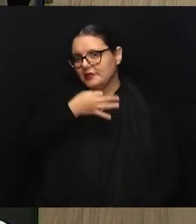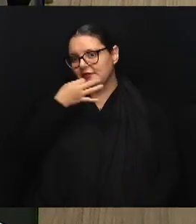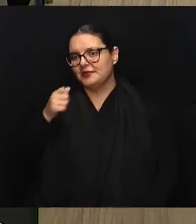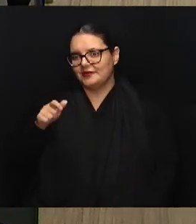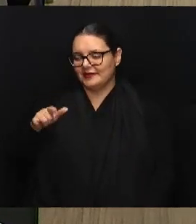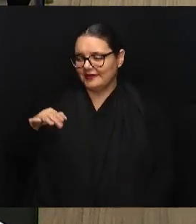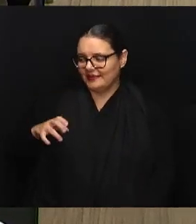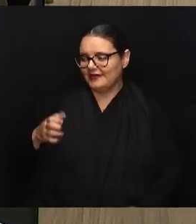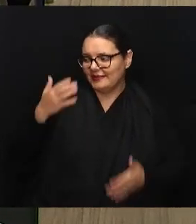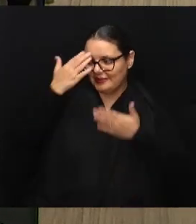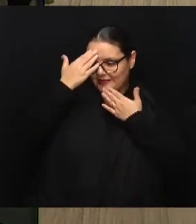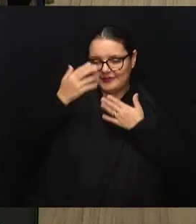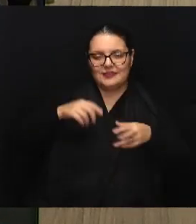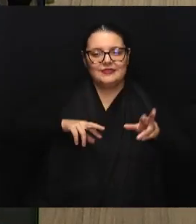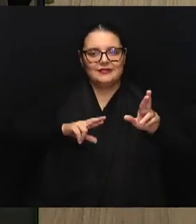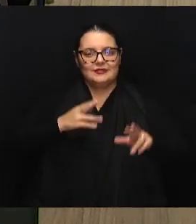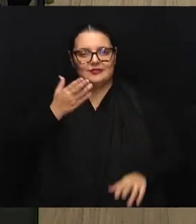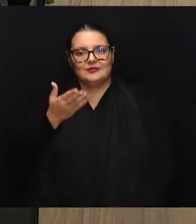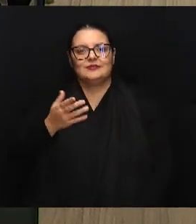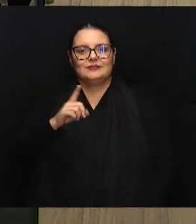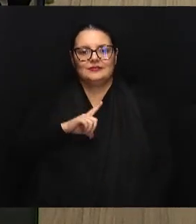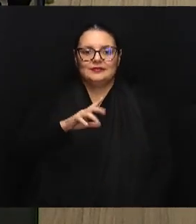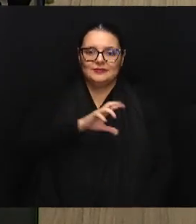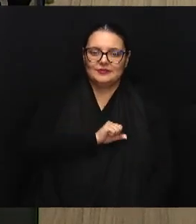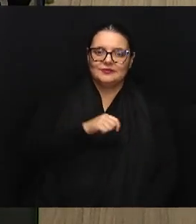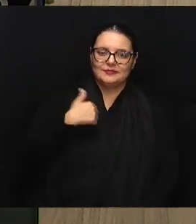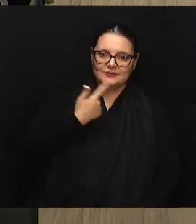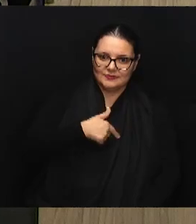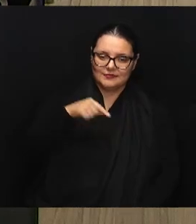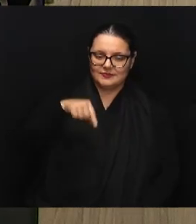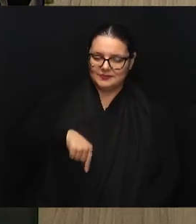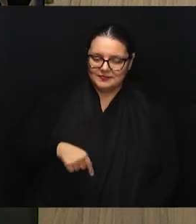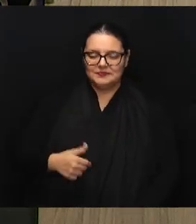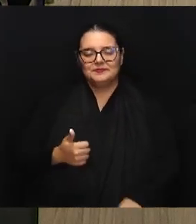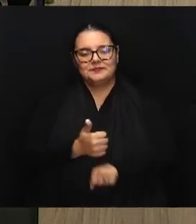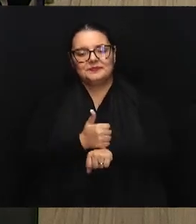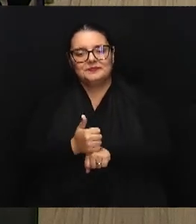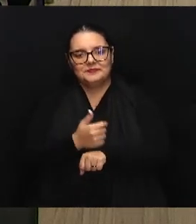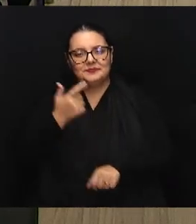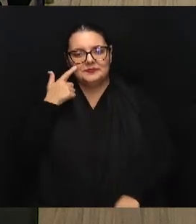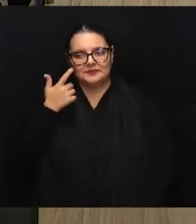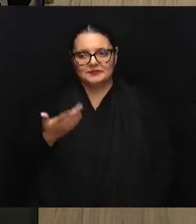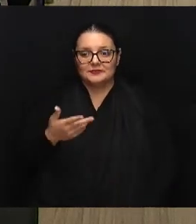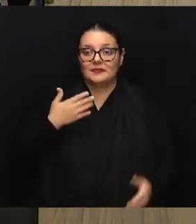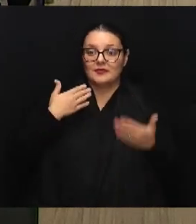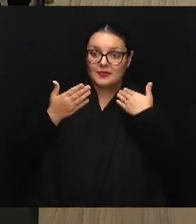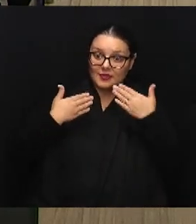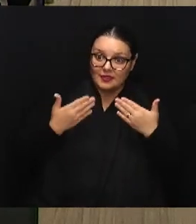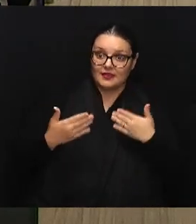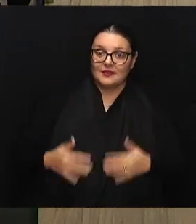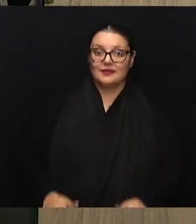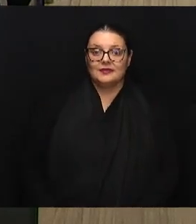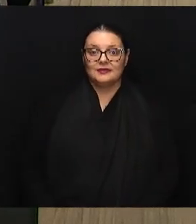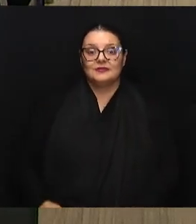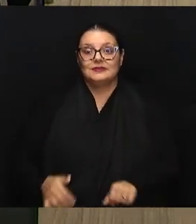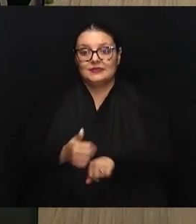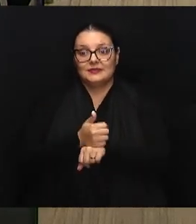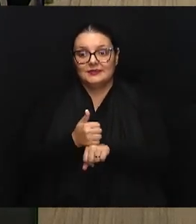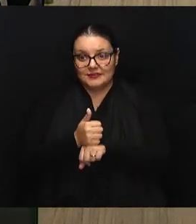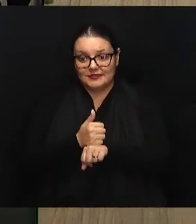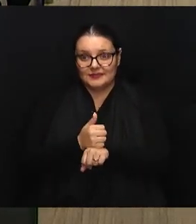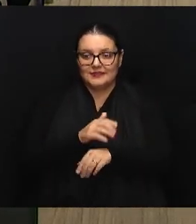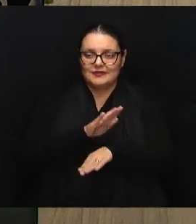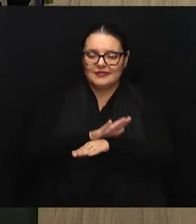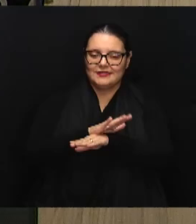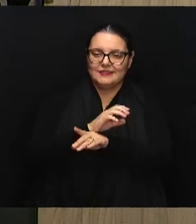Tá ótimo, Aline, muito obrigada. Espero que você tenha gostado também deste Se Liga na Profissão, falando sobre o